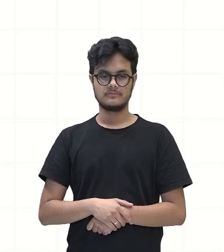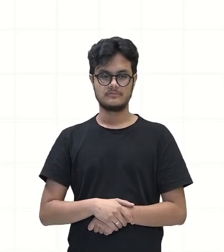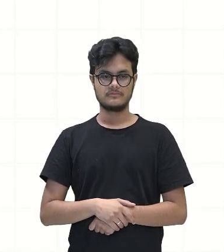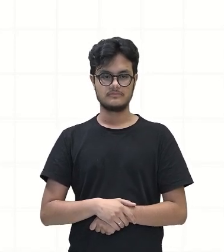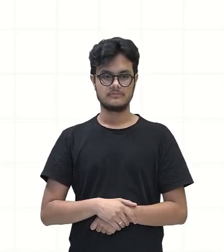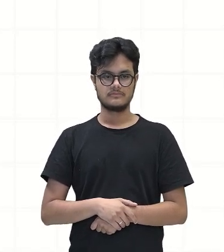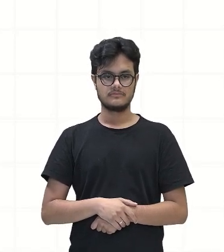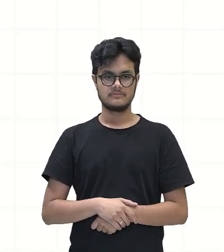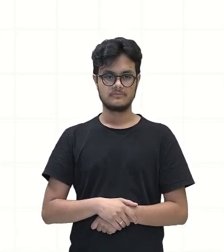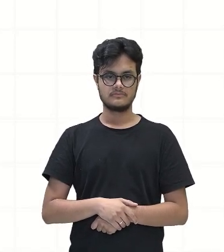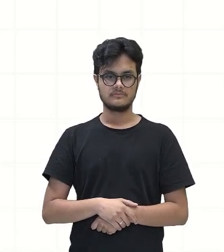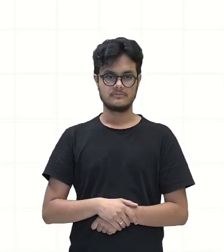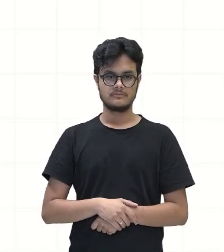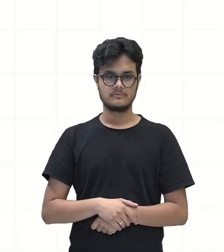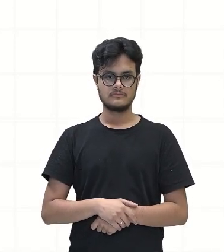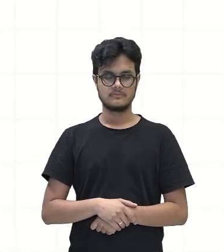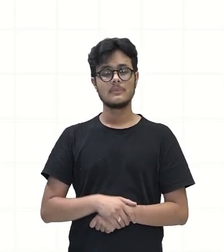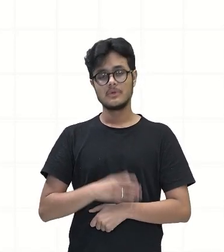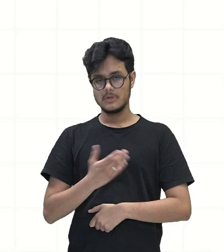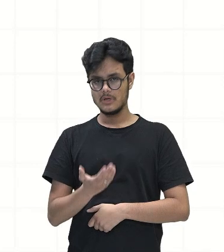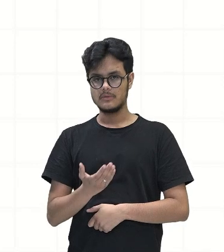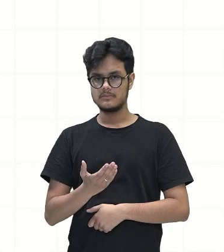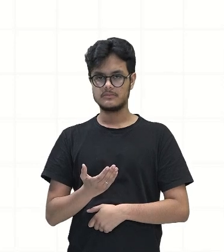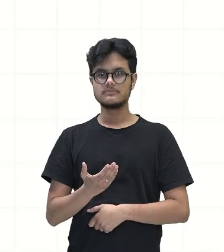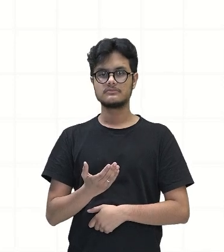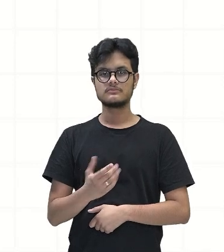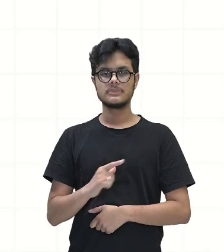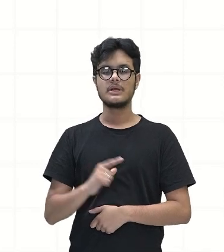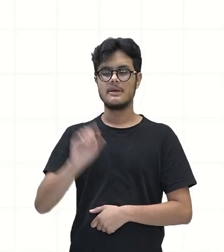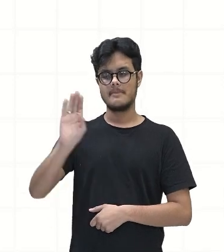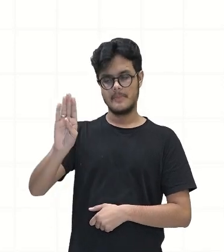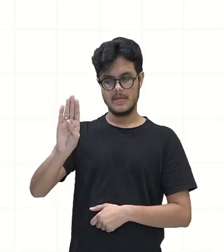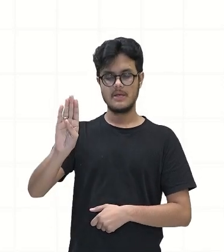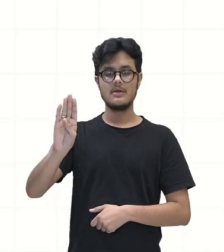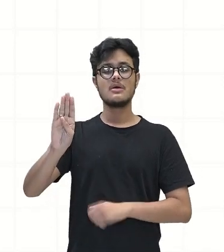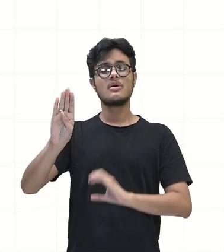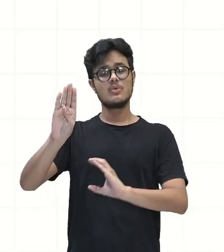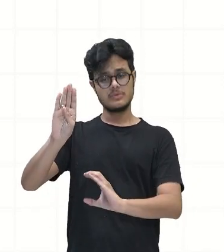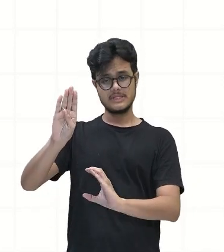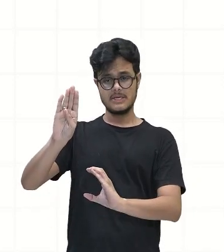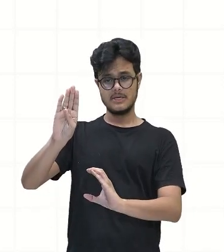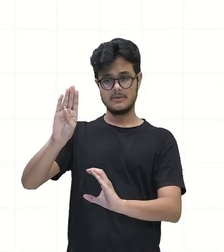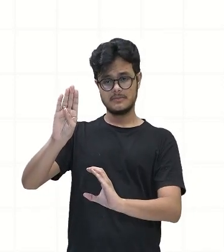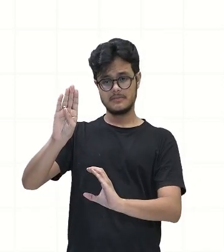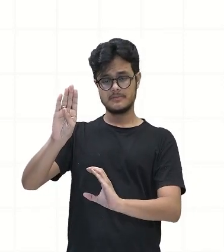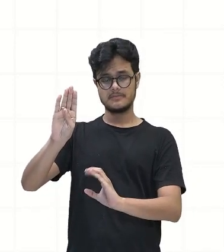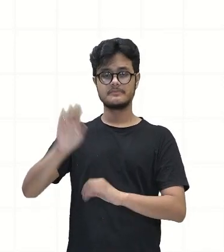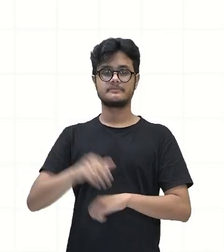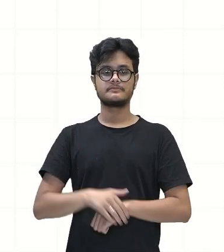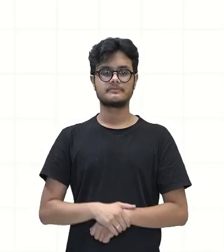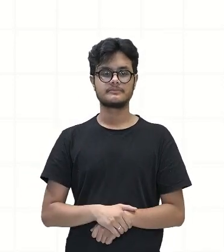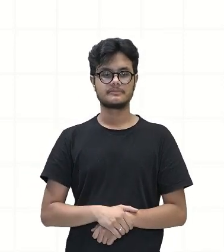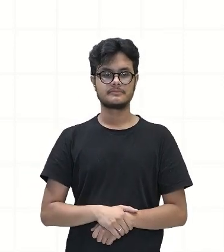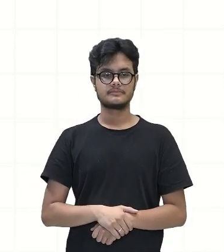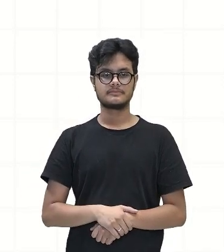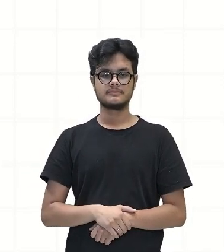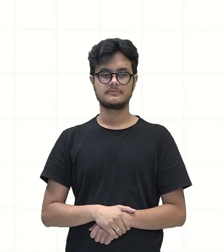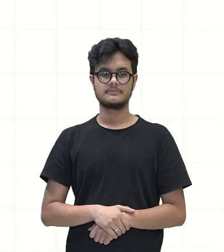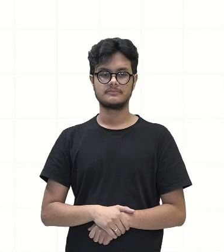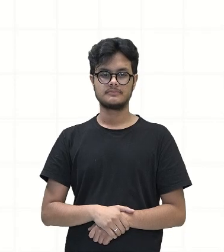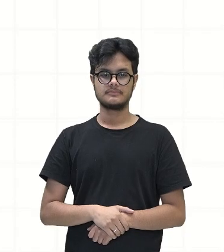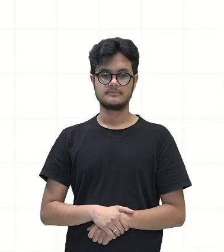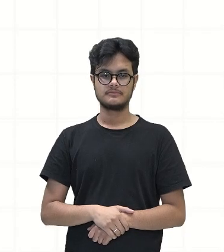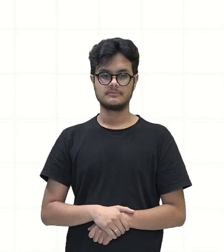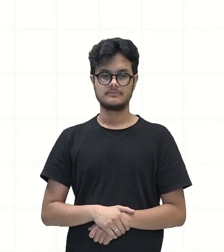altura vai ser um cateto, vou falar aqui B, e esse outro vai ser o C, né? L sobre 2, ou seja,